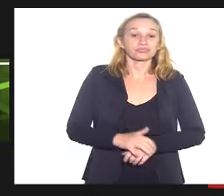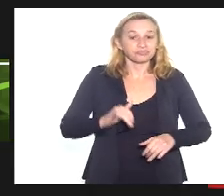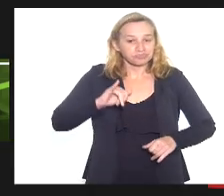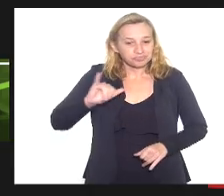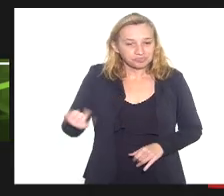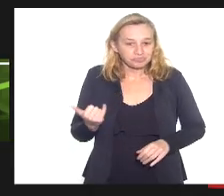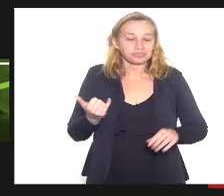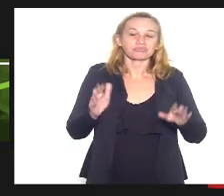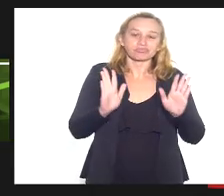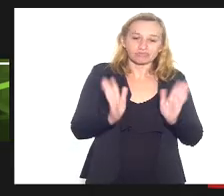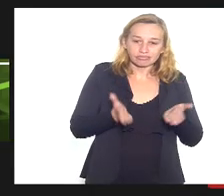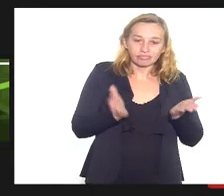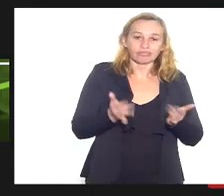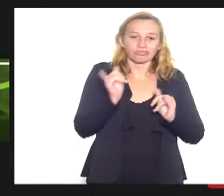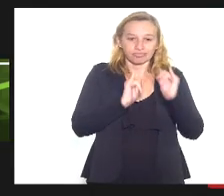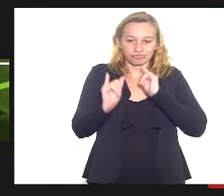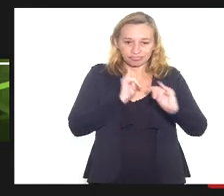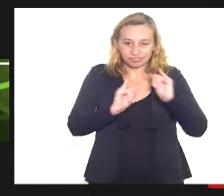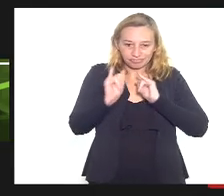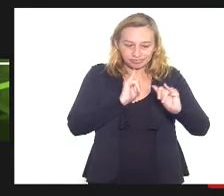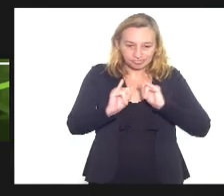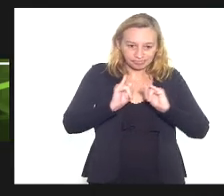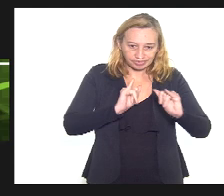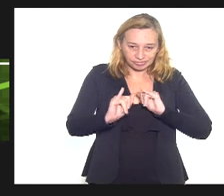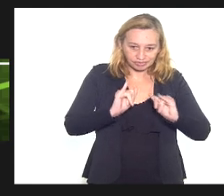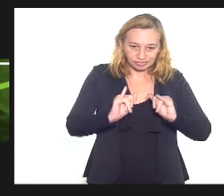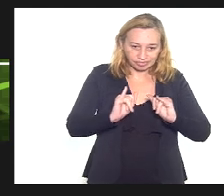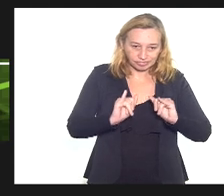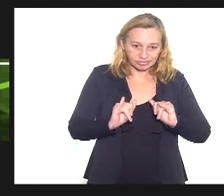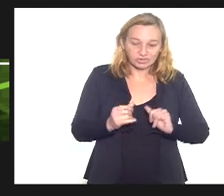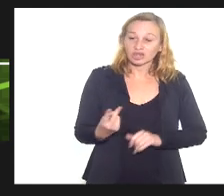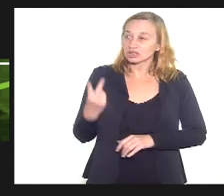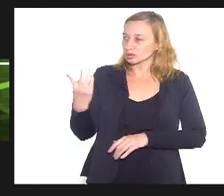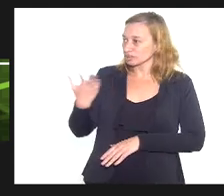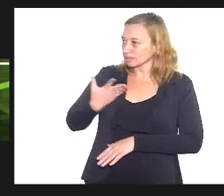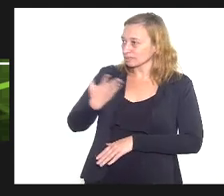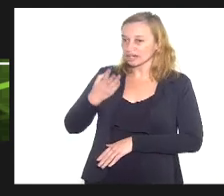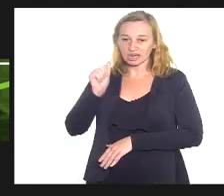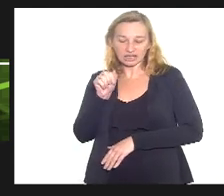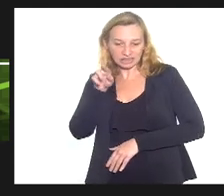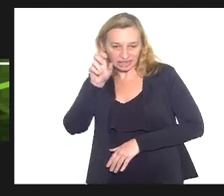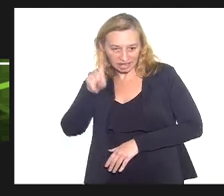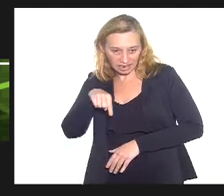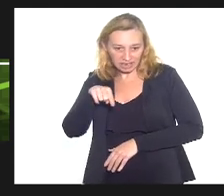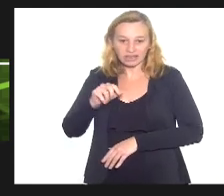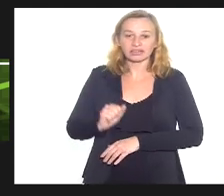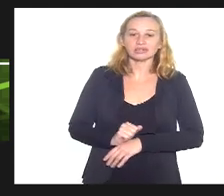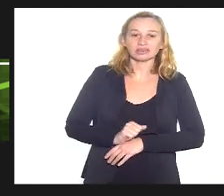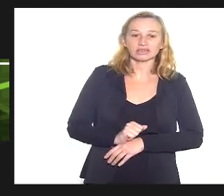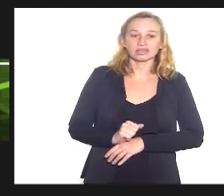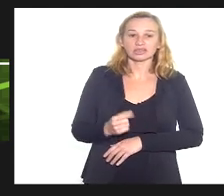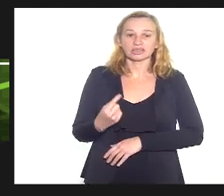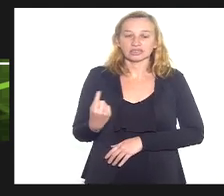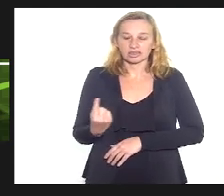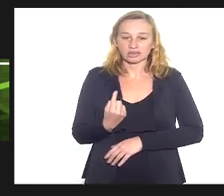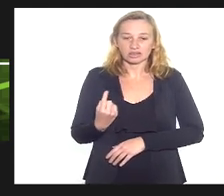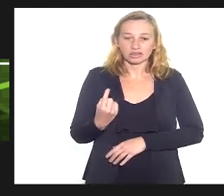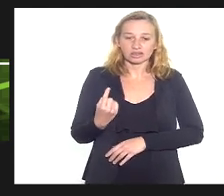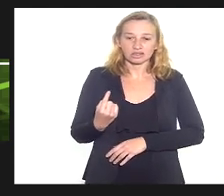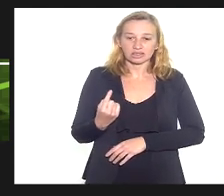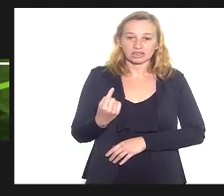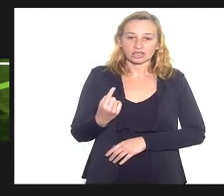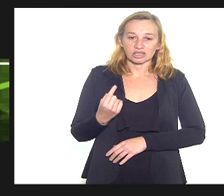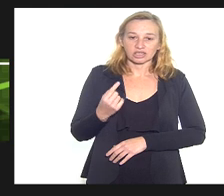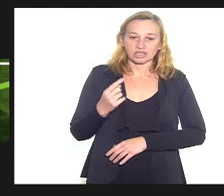Aproveito, como já foi informado, estarei acompanhado das minhas duas colegas, a Andréa Torres, que é a nossa gerente